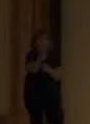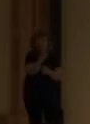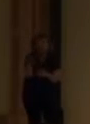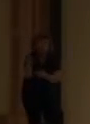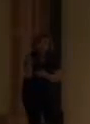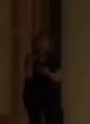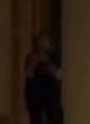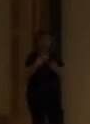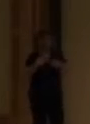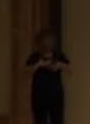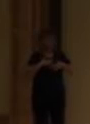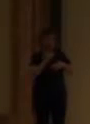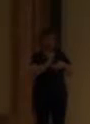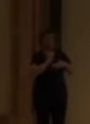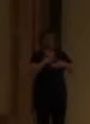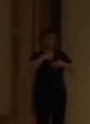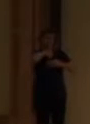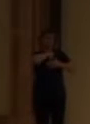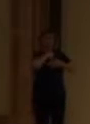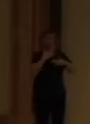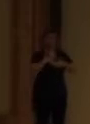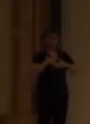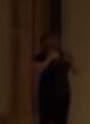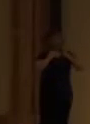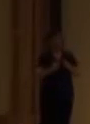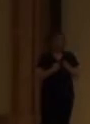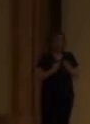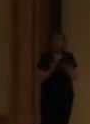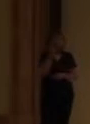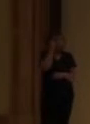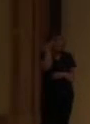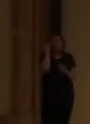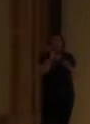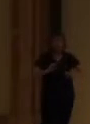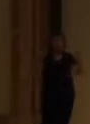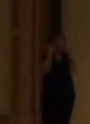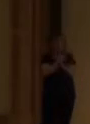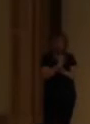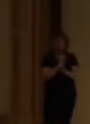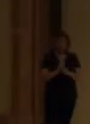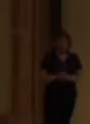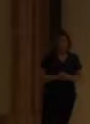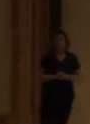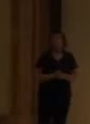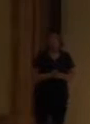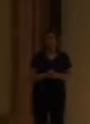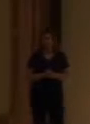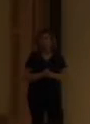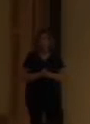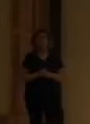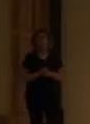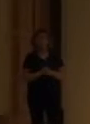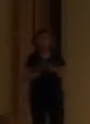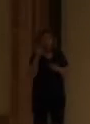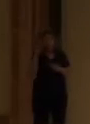de percebermos. A própria globalização pode-nos aparecer desta forma insólita. Em